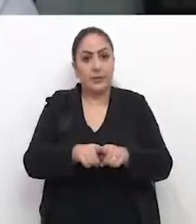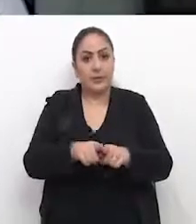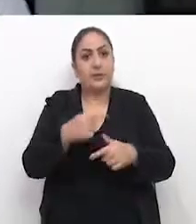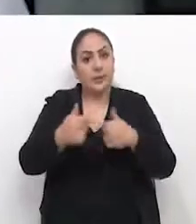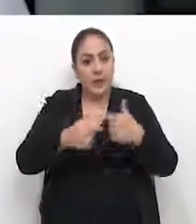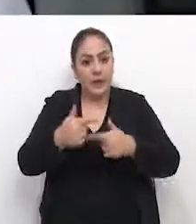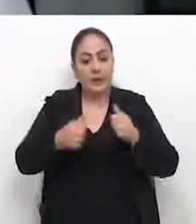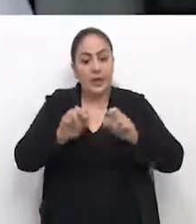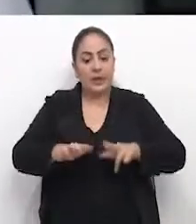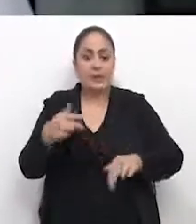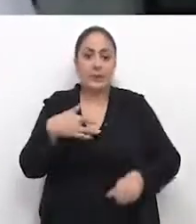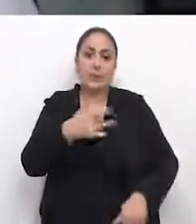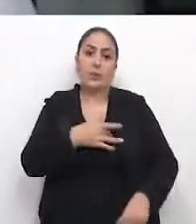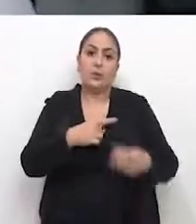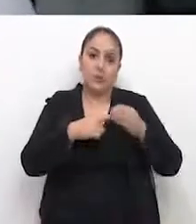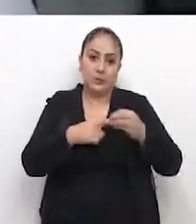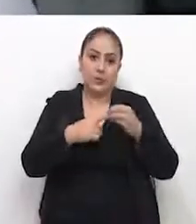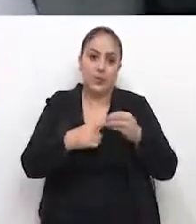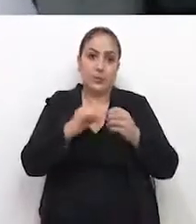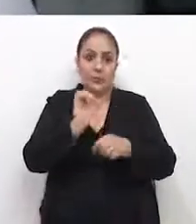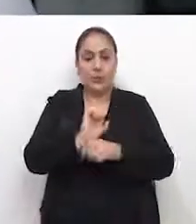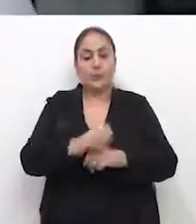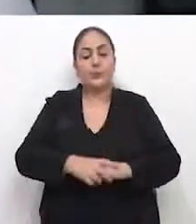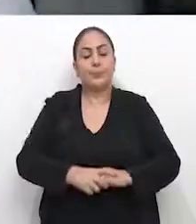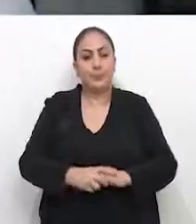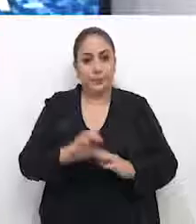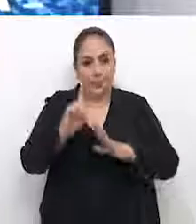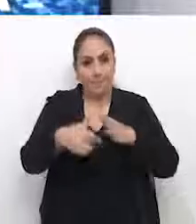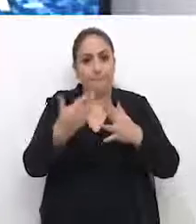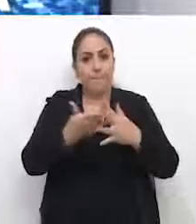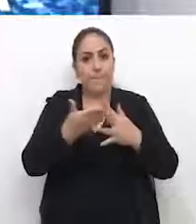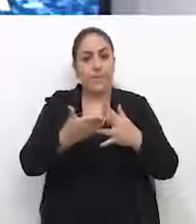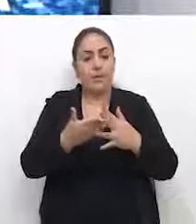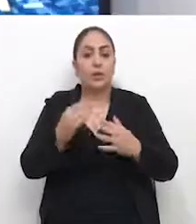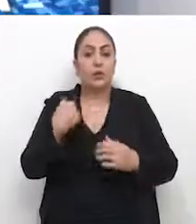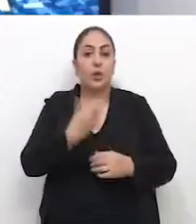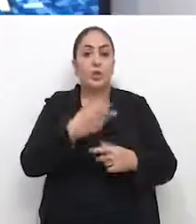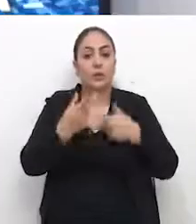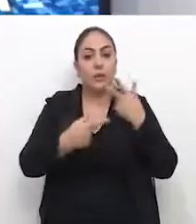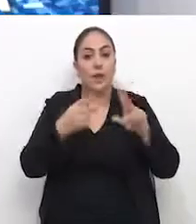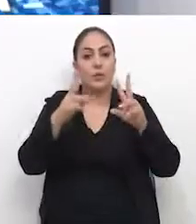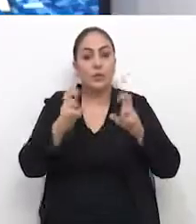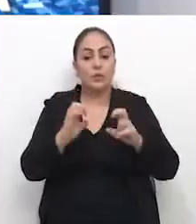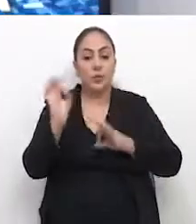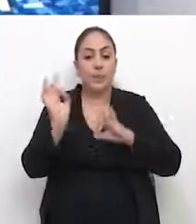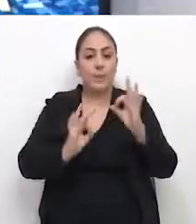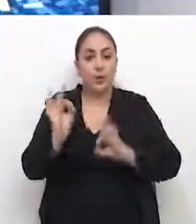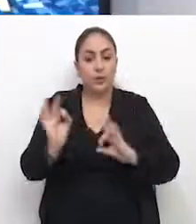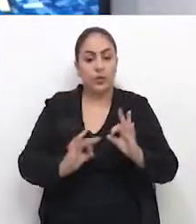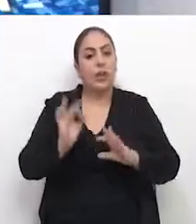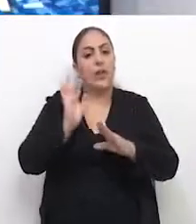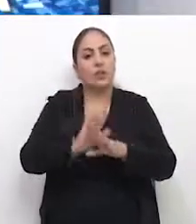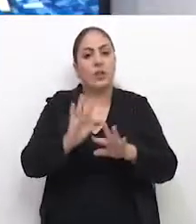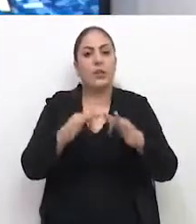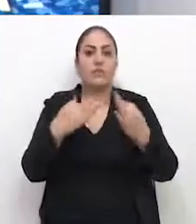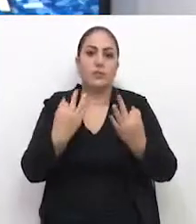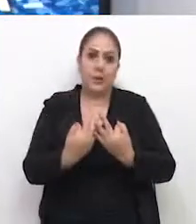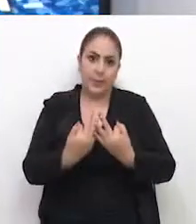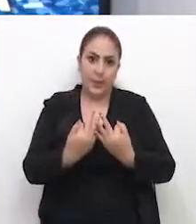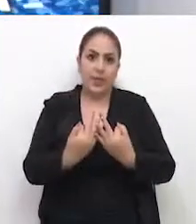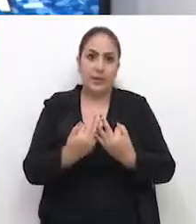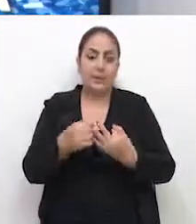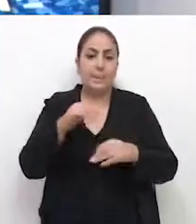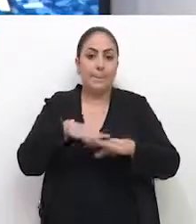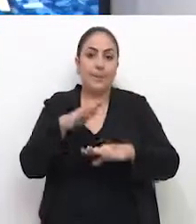quanto de do serviço, inclusive na área da saúde, para o Estado. E depois do intervalo, nós vamos falar de um projeto que